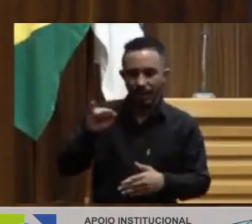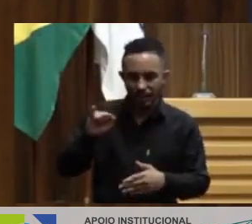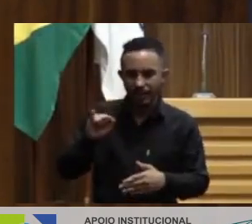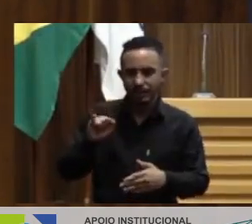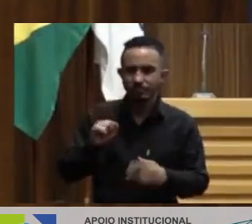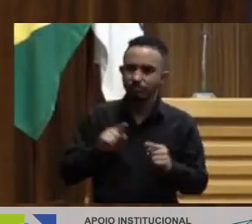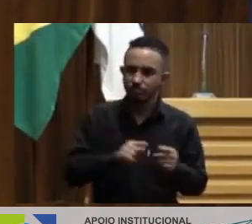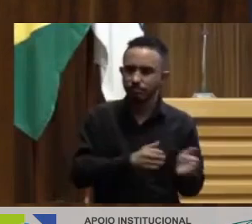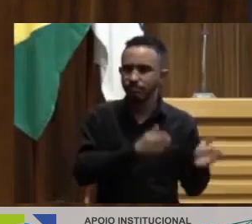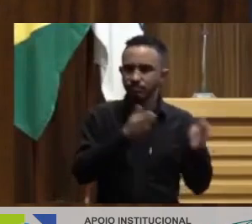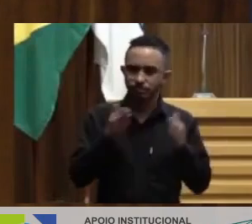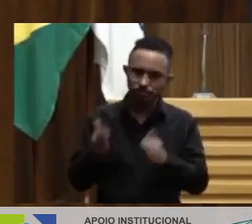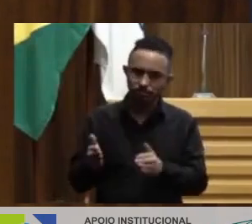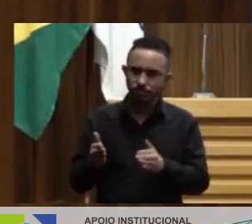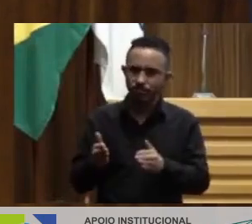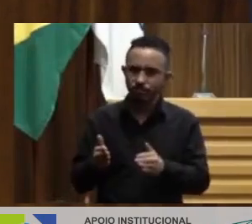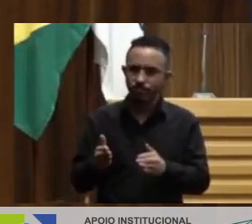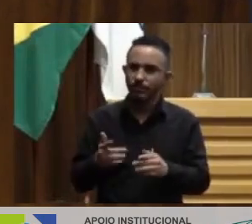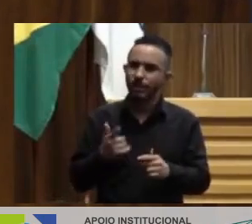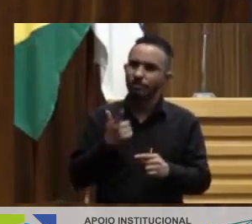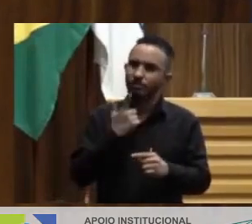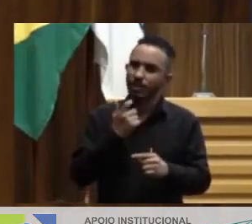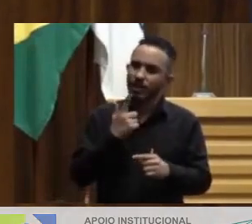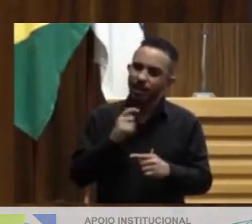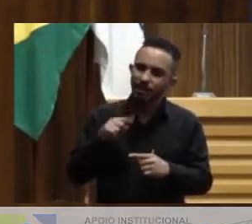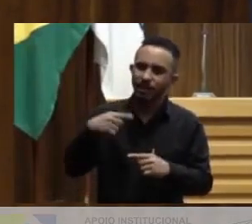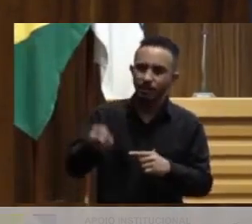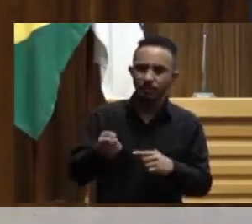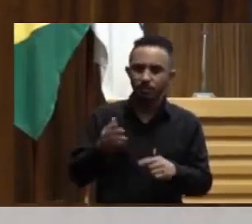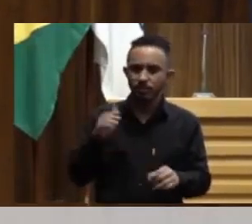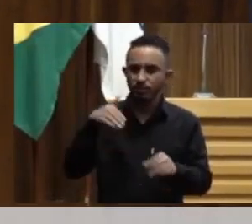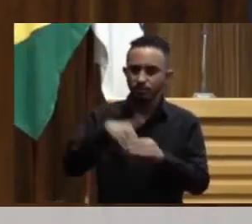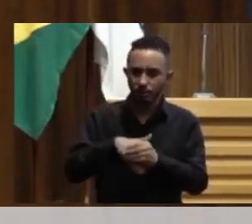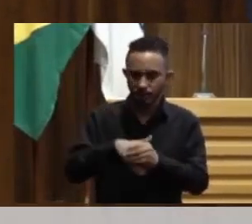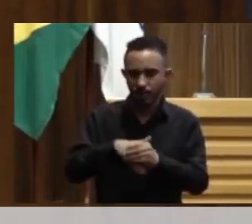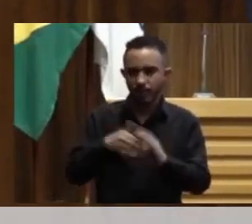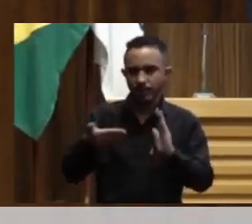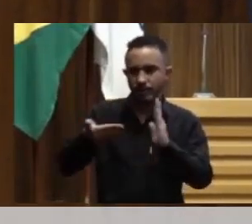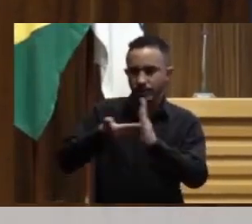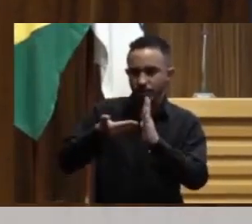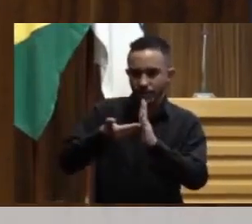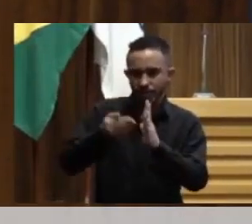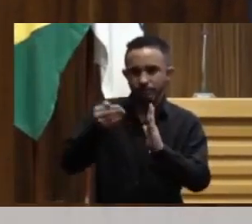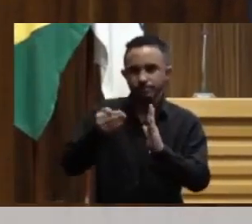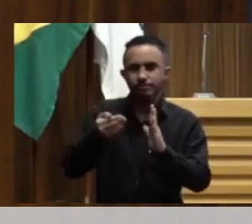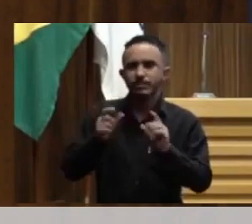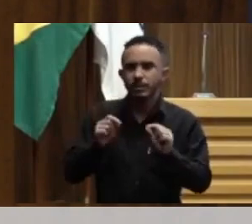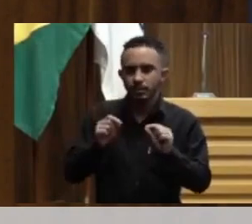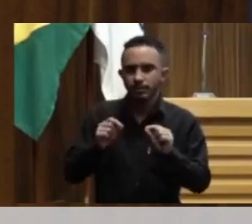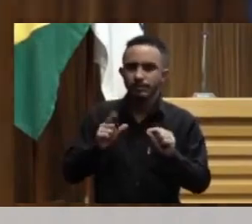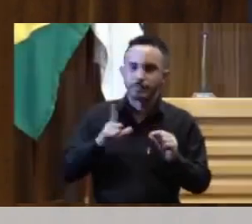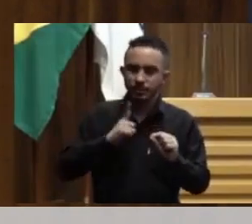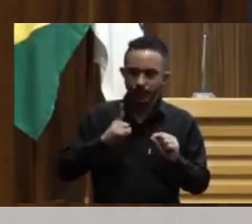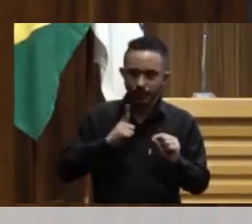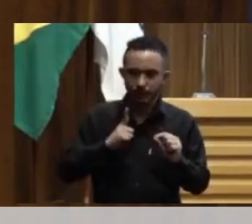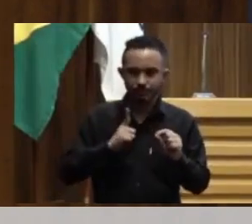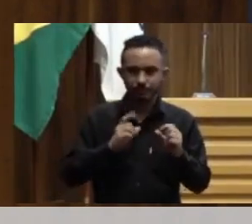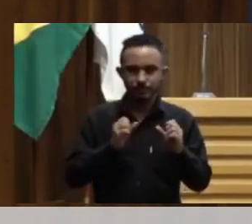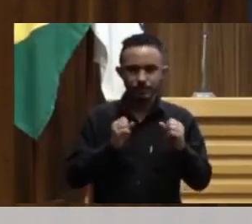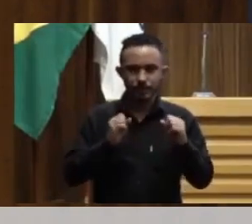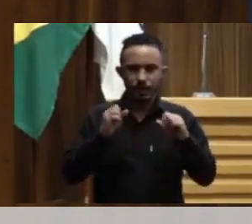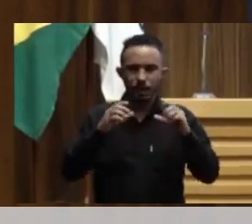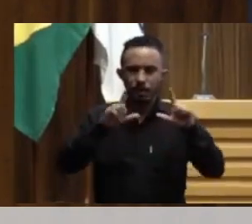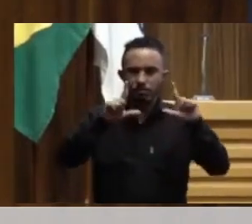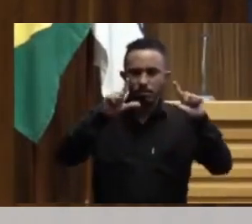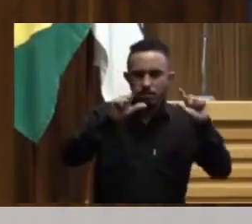votado depois do feriado, ser votado no Senado Federal. Então, ao invés de uma máquina depreciar